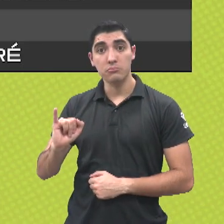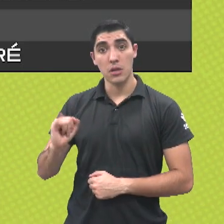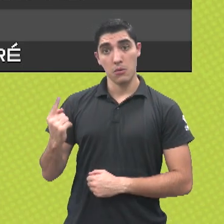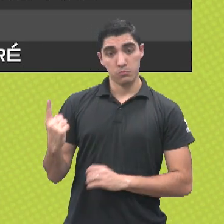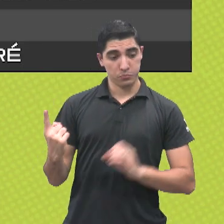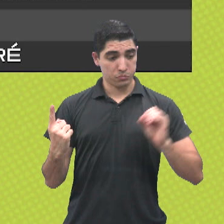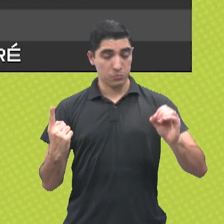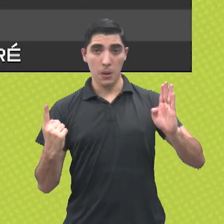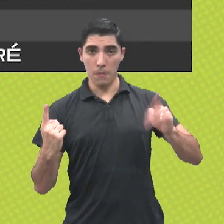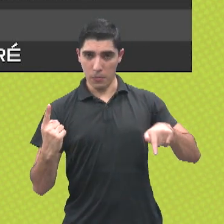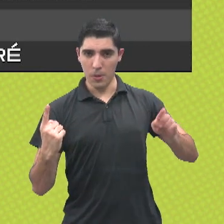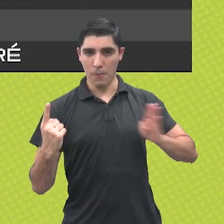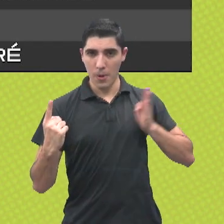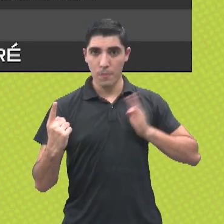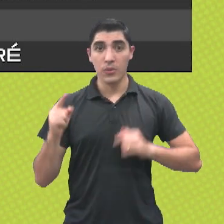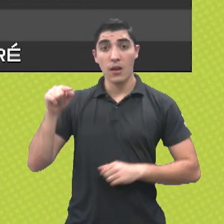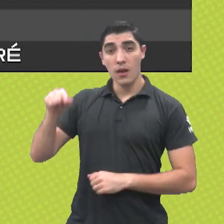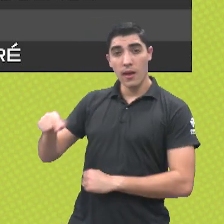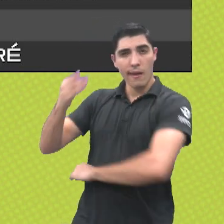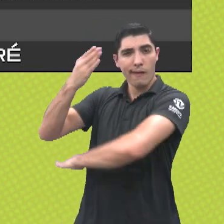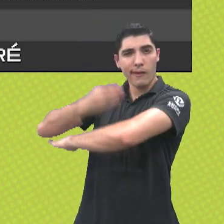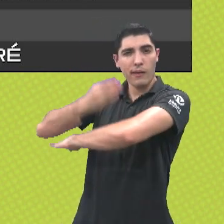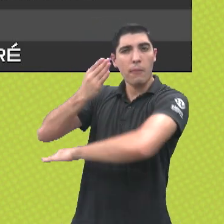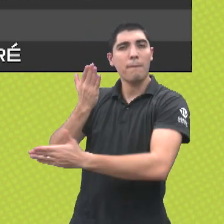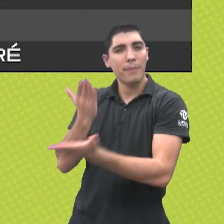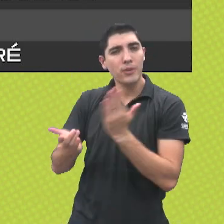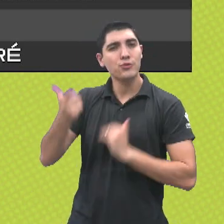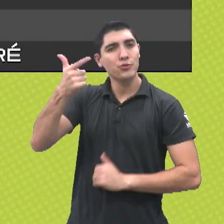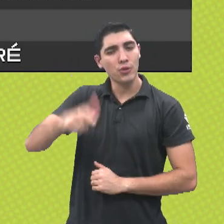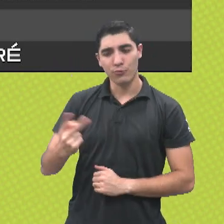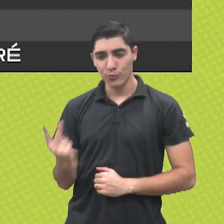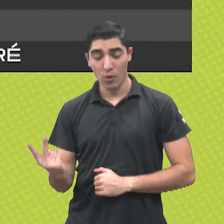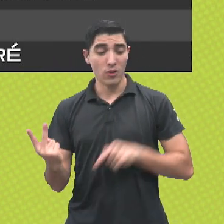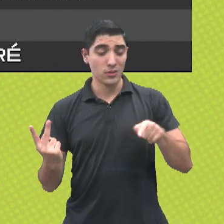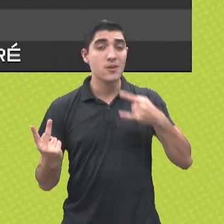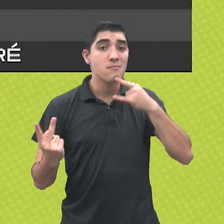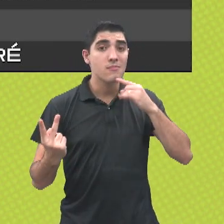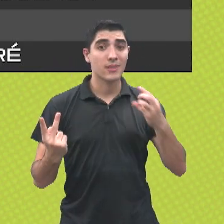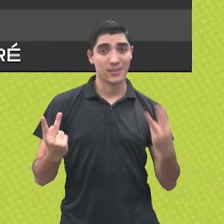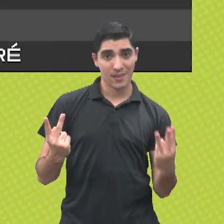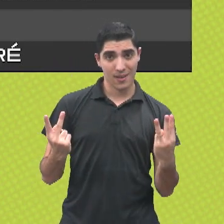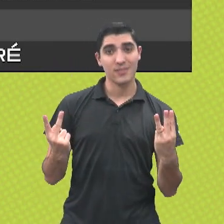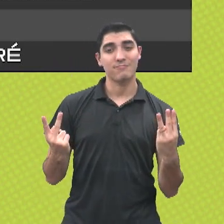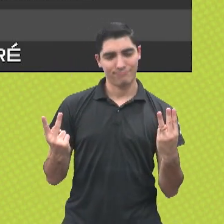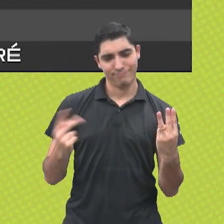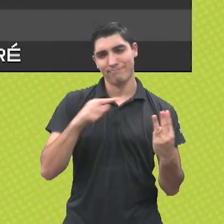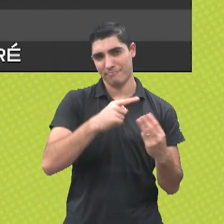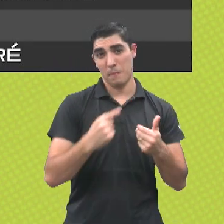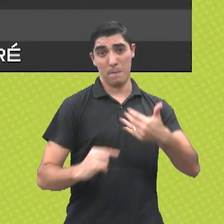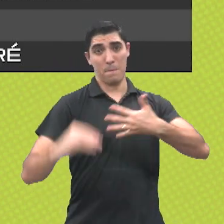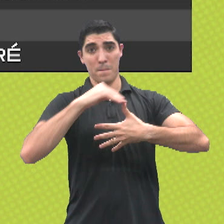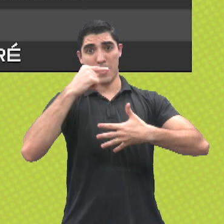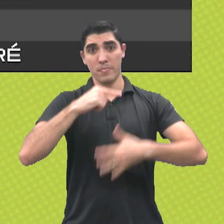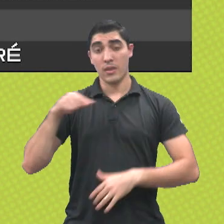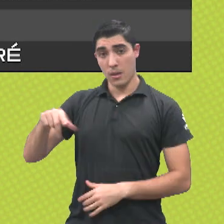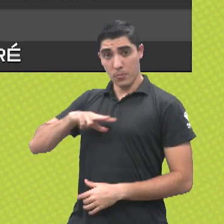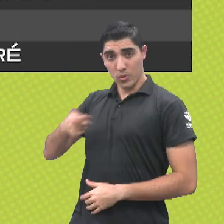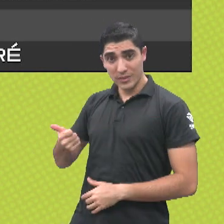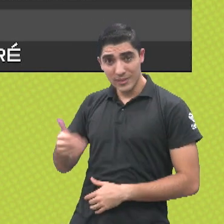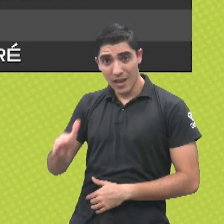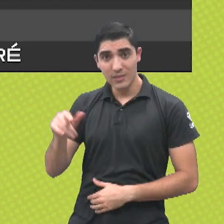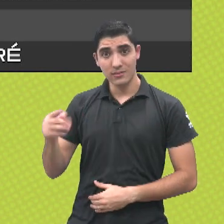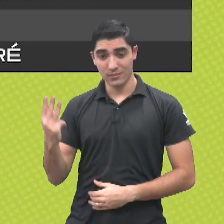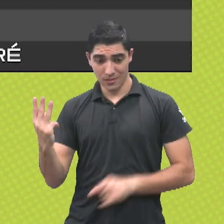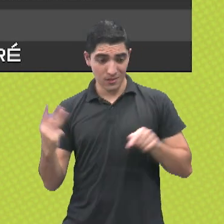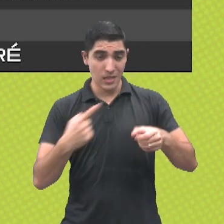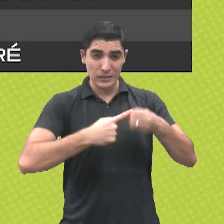Oeste 1-0, Rio Claro não ganha de ninguém, Rio Claro, hein? Rio Claro 2, 15 de Piracicaba mais líder 3, Portuguesa Santista e Ituano